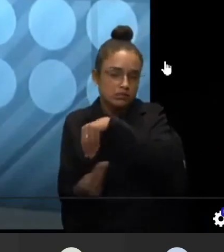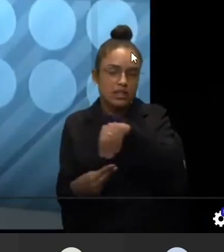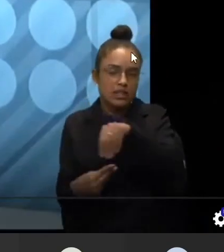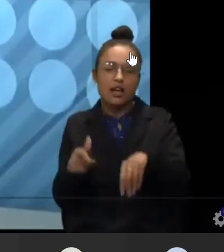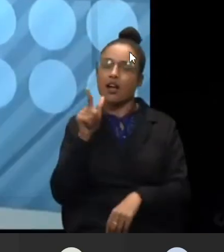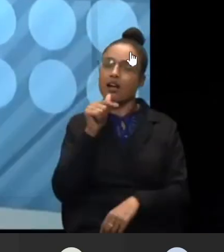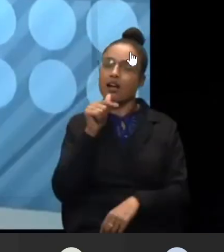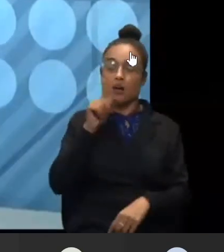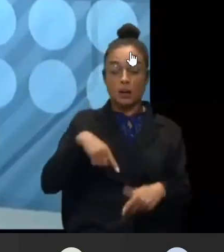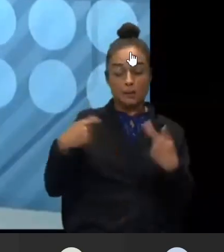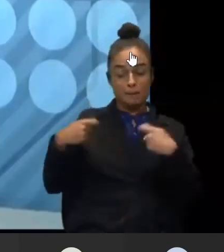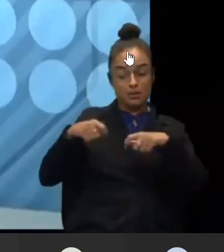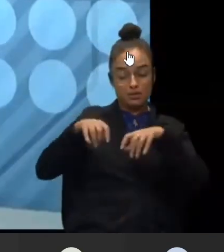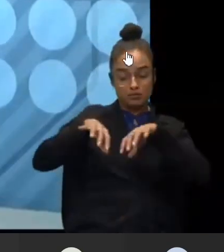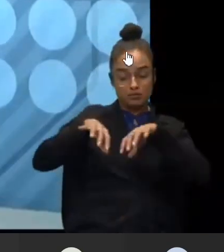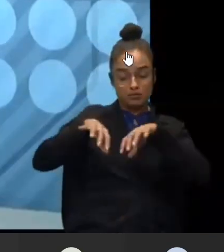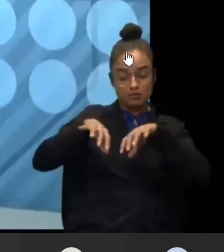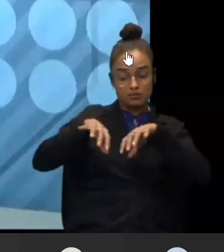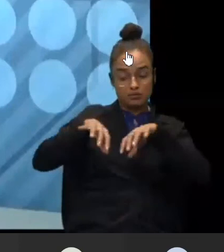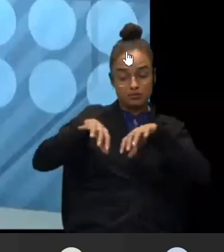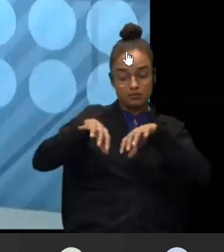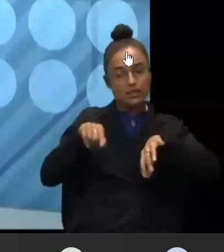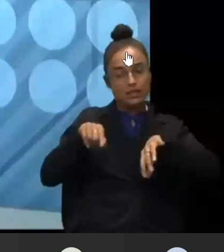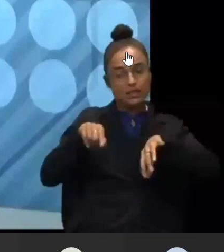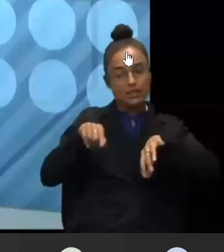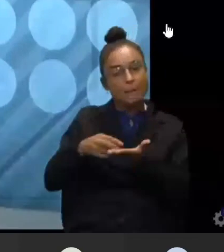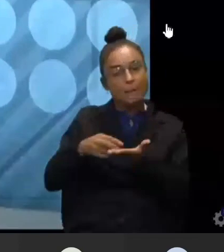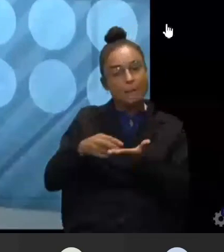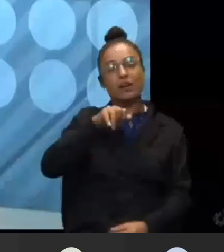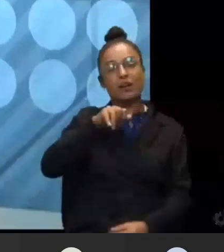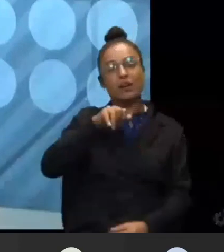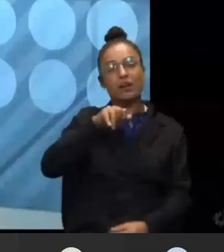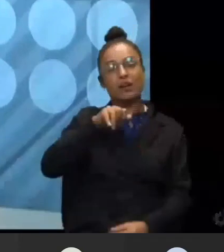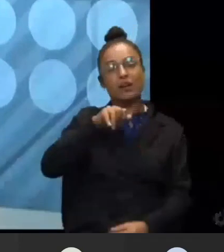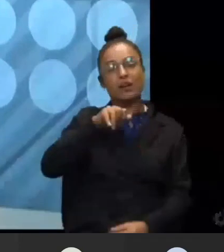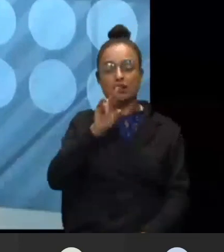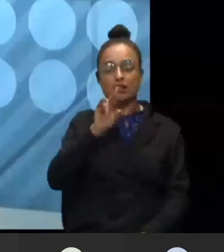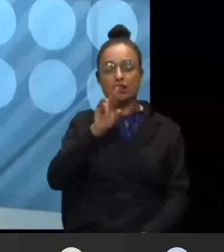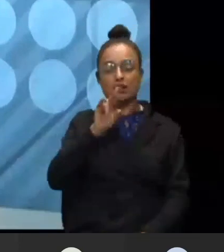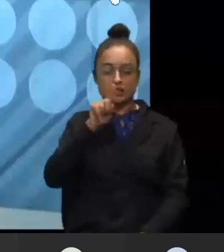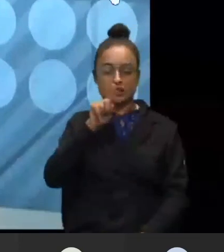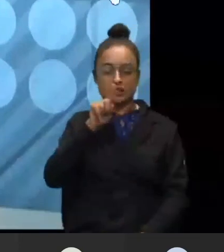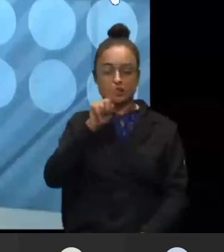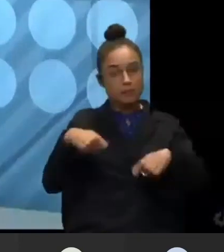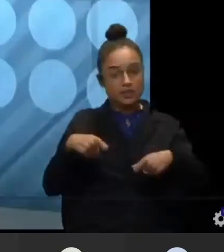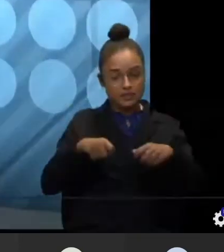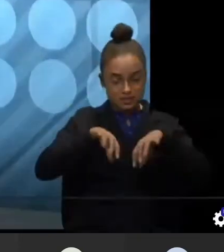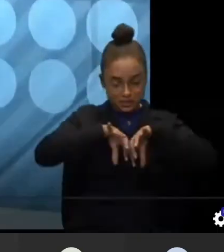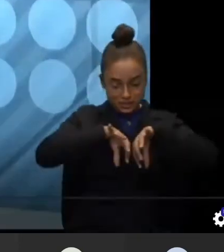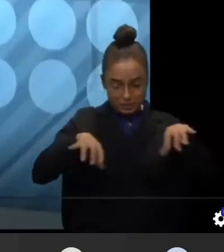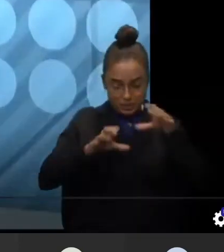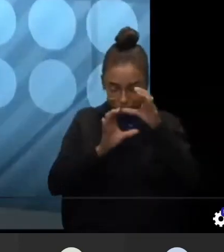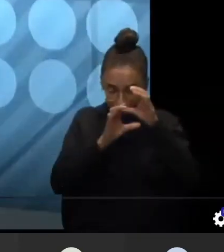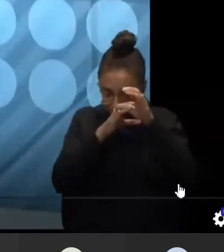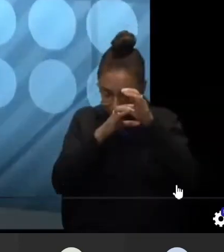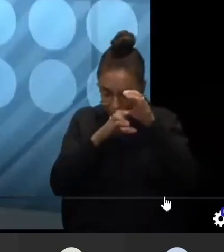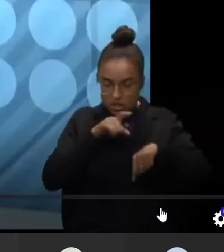Logo, nós precisamos fazer a separação dessas frações. A fração lipídica da